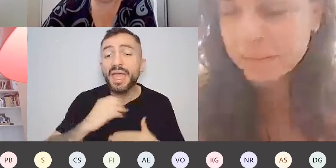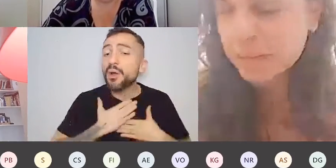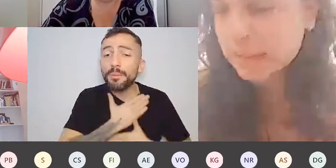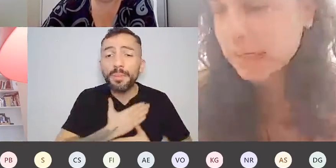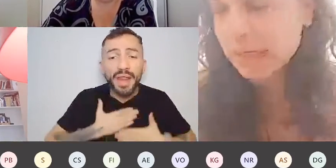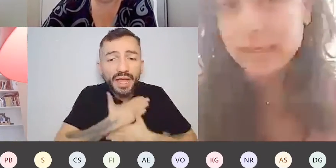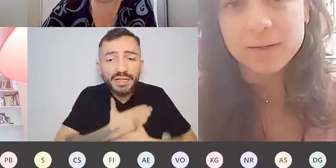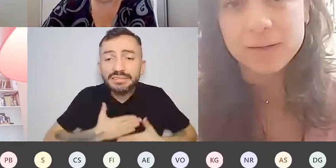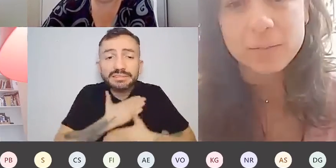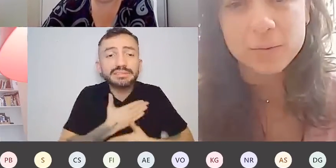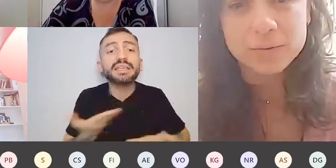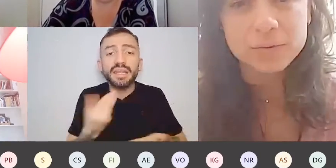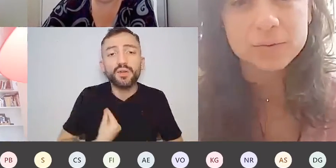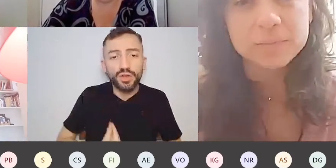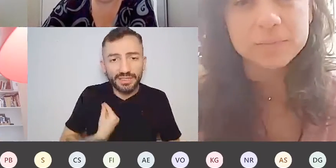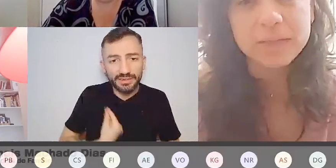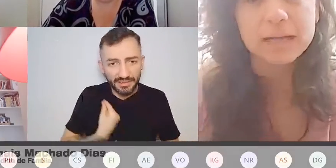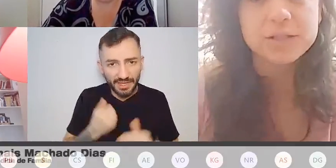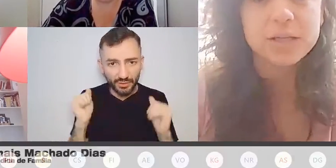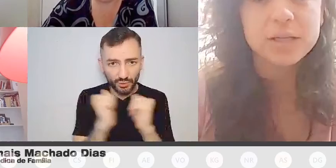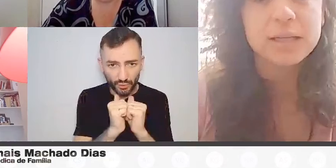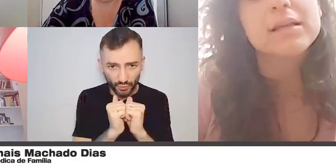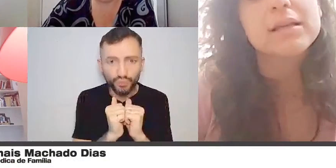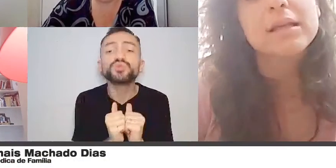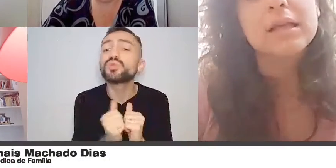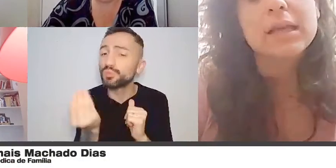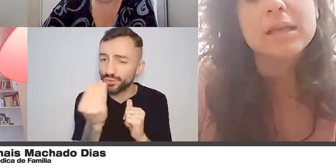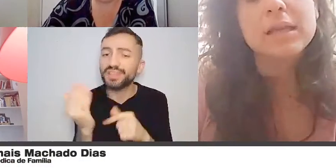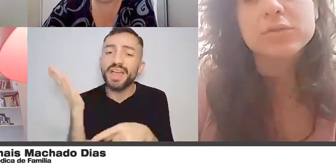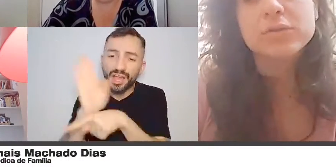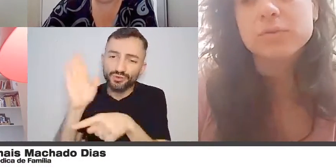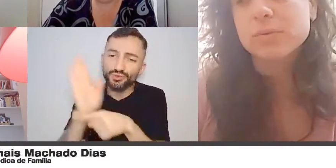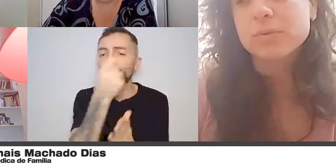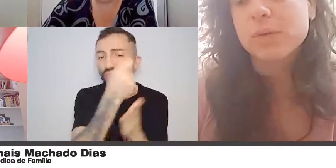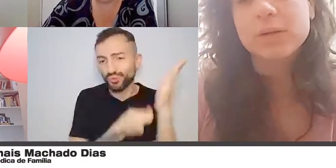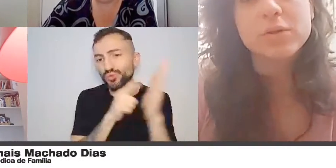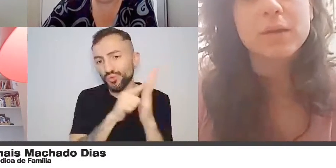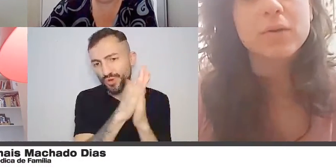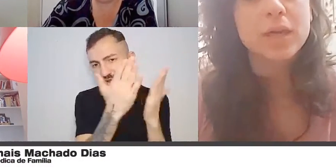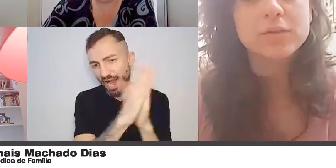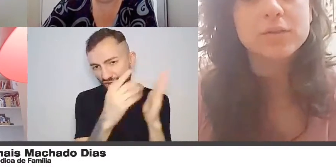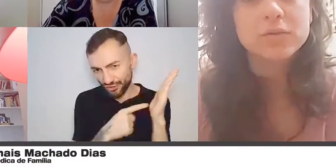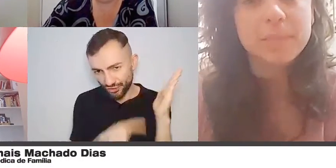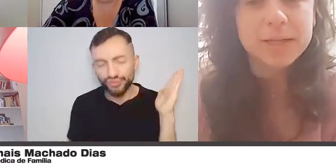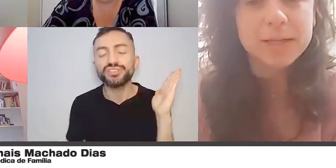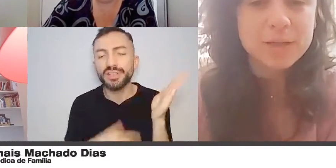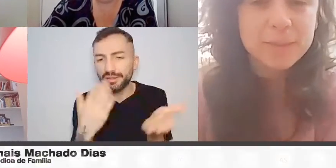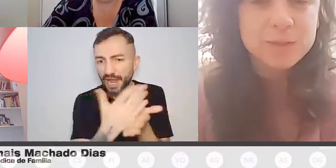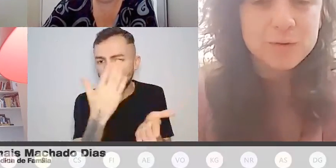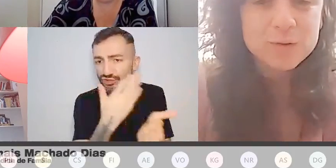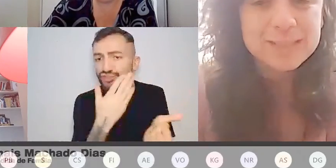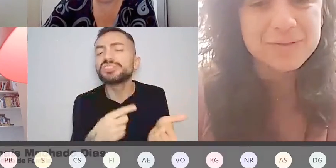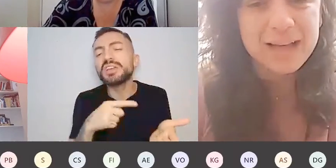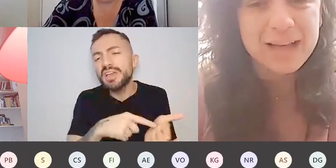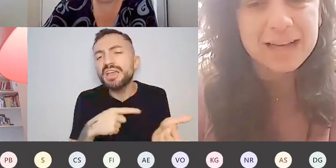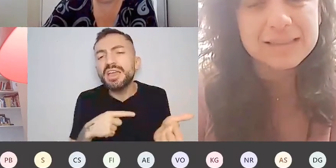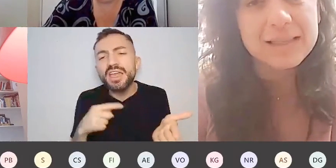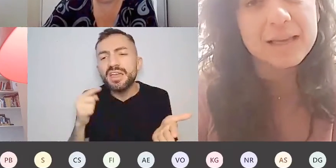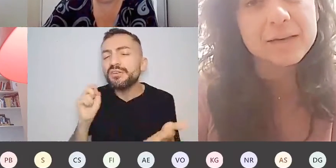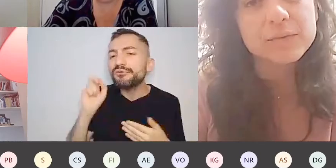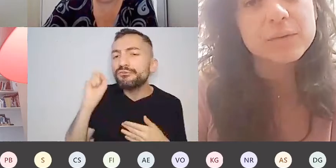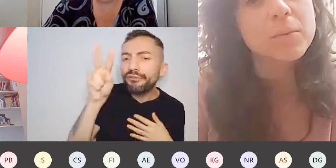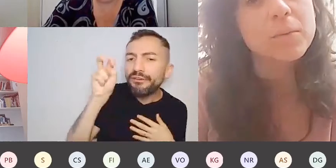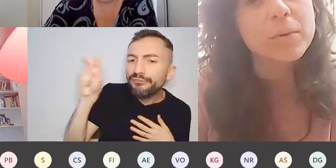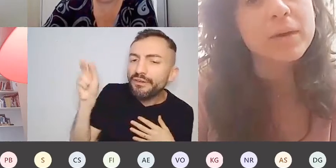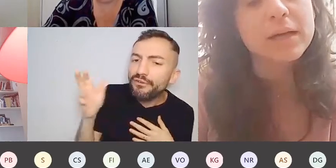enorme para mim estar aqui compondo a cartilha. Eu acho que eu me reconheço em praticamente todas as falas,